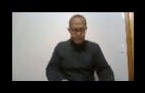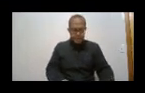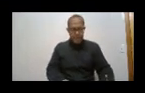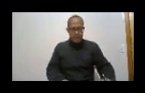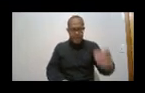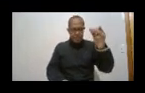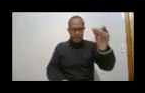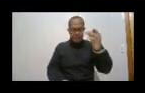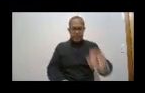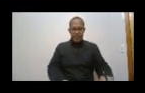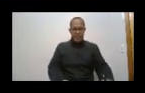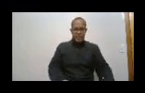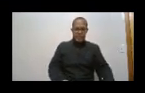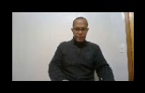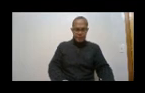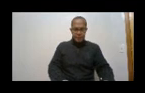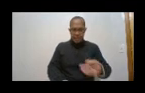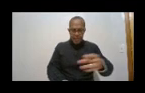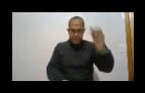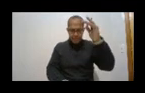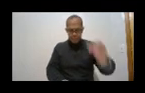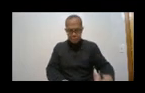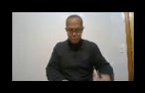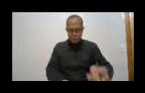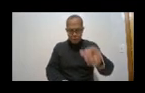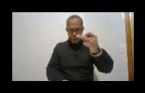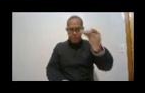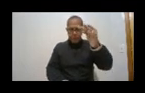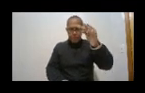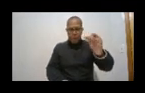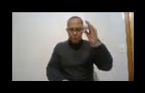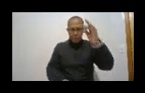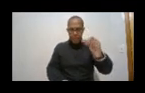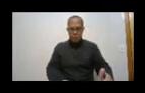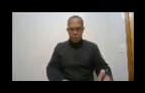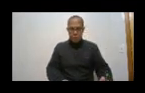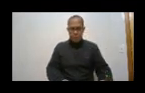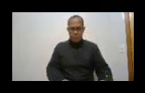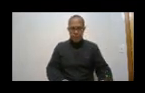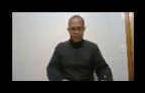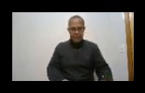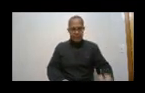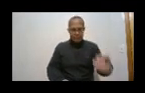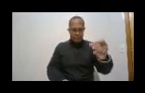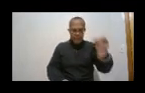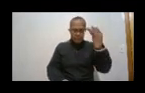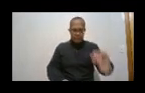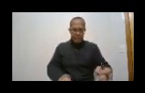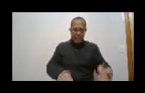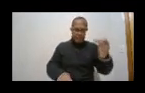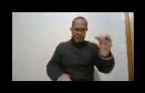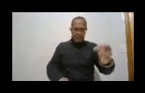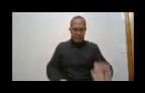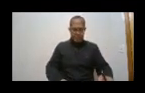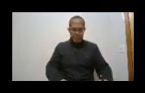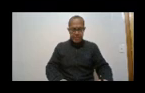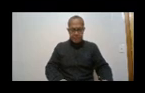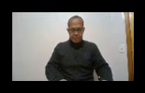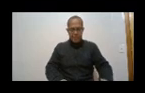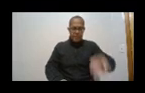farmacologia. Bem, mais precisamente, iremos encerrar nossas discussões, ponderações sobre a fase que falta falarmos